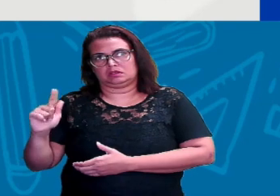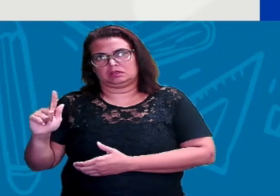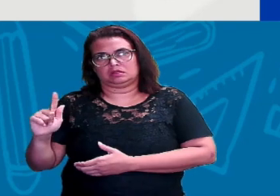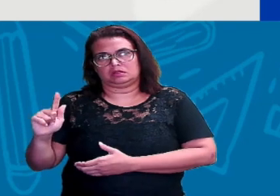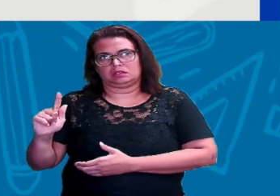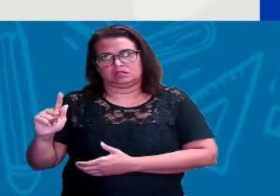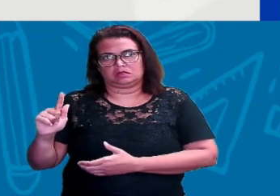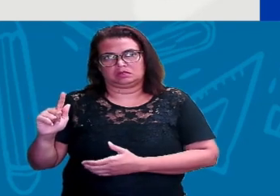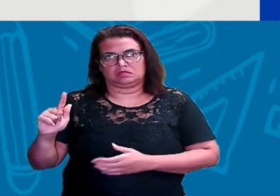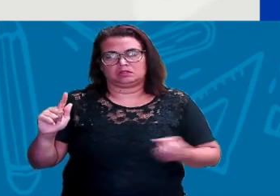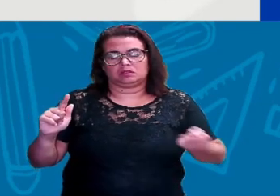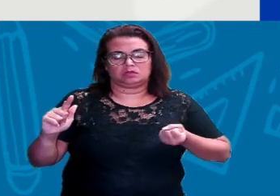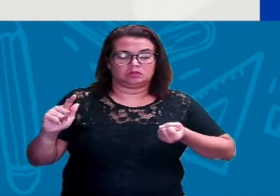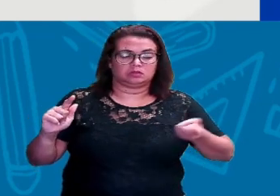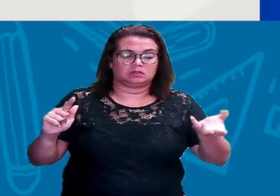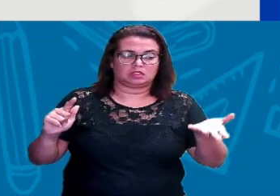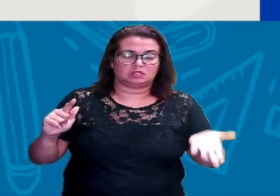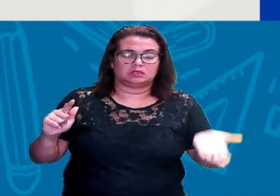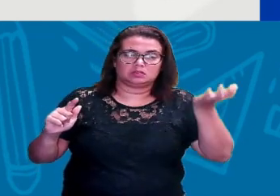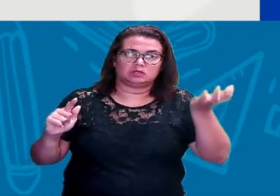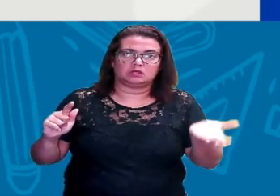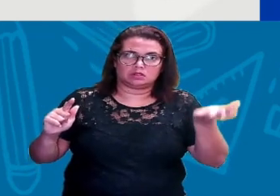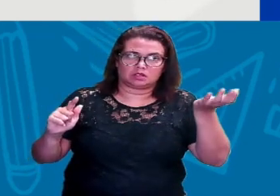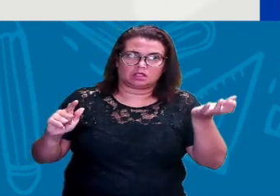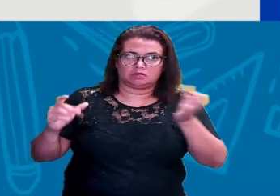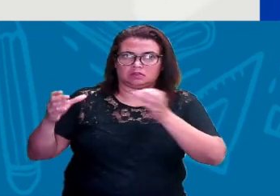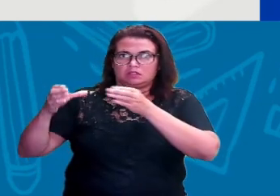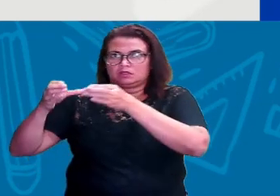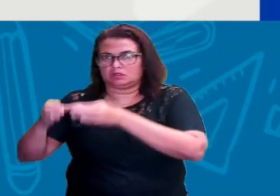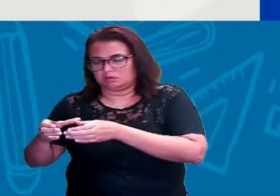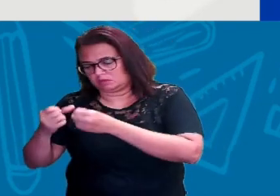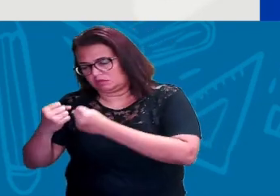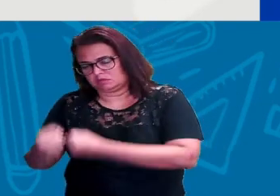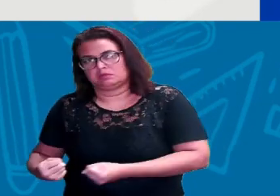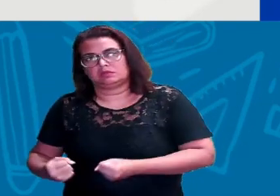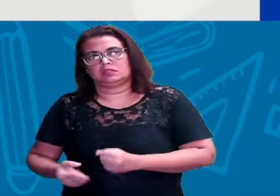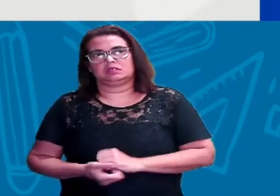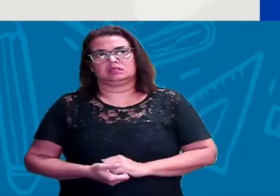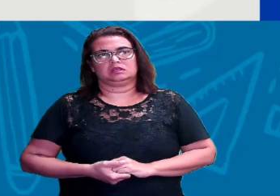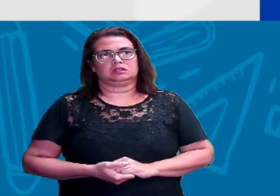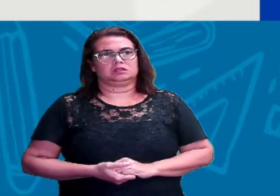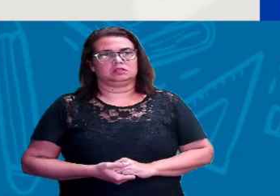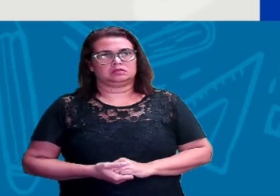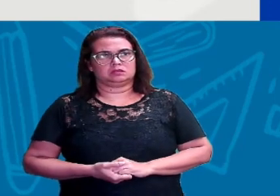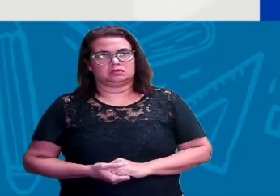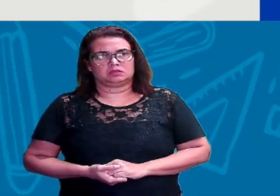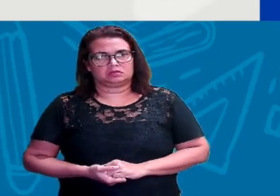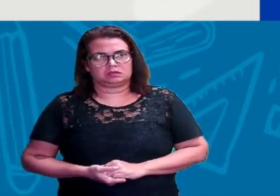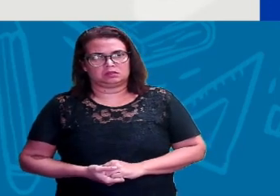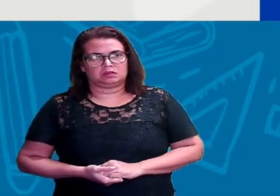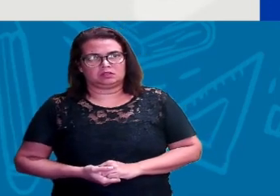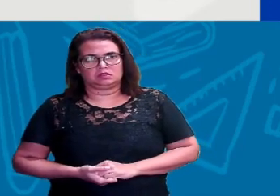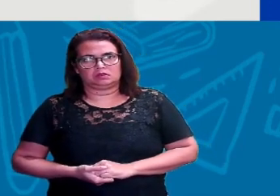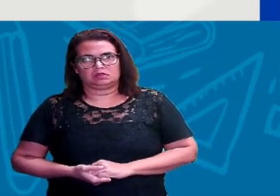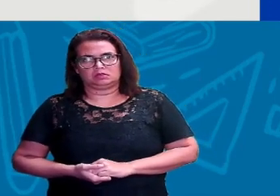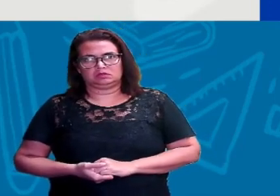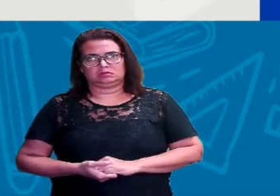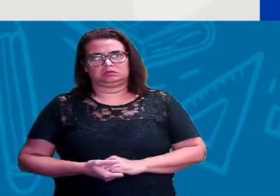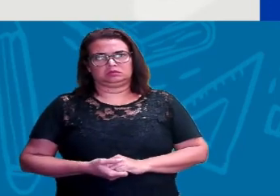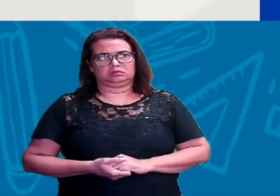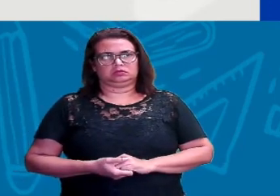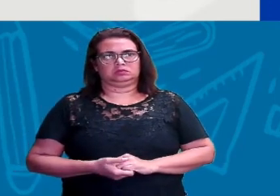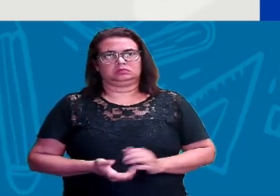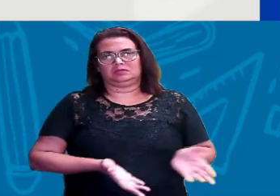dado é mais leve e o pote é o mais pesado. Então, o que é que a gente tem aí?